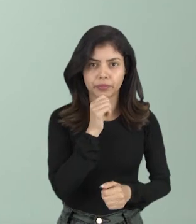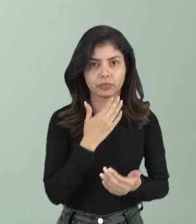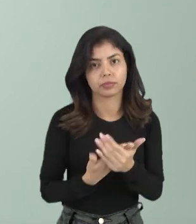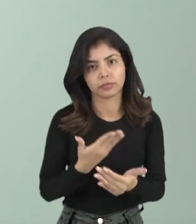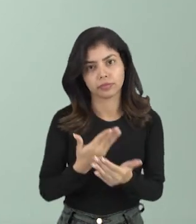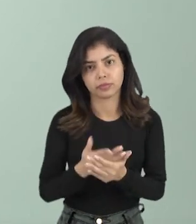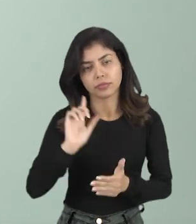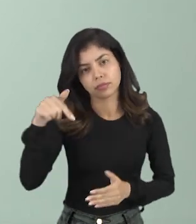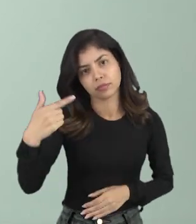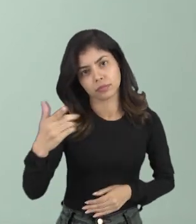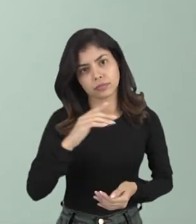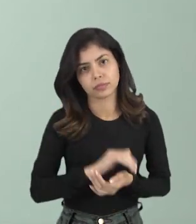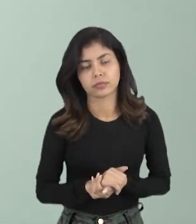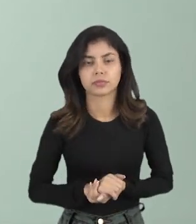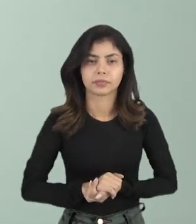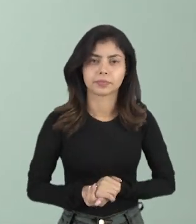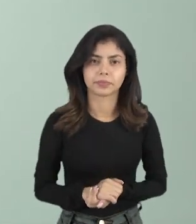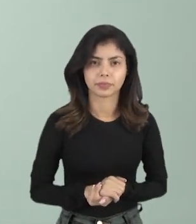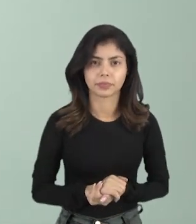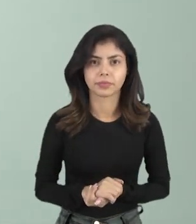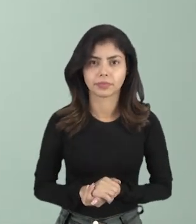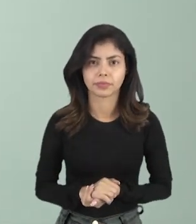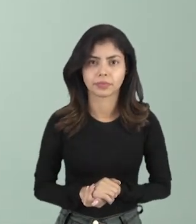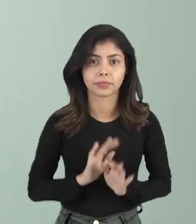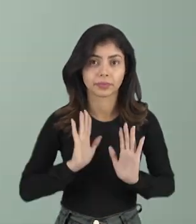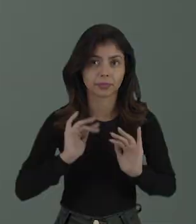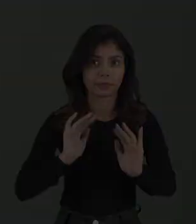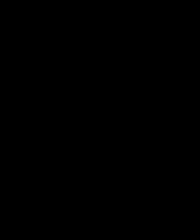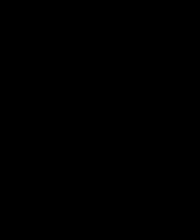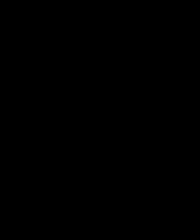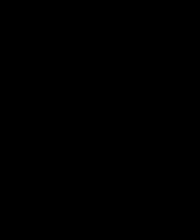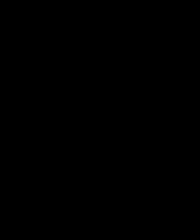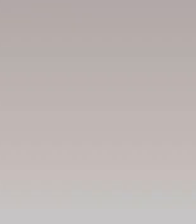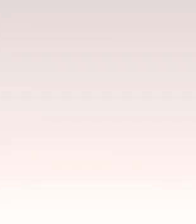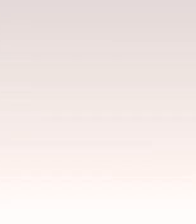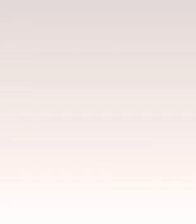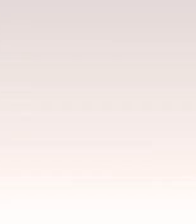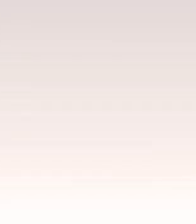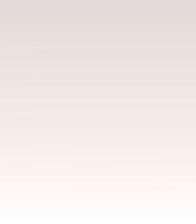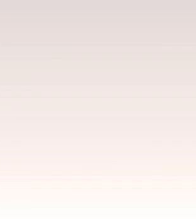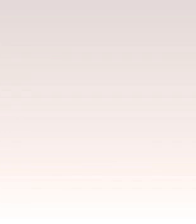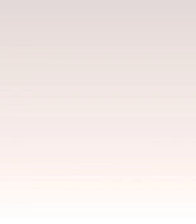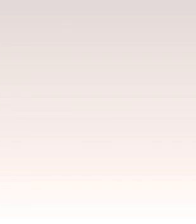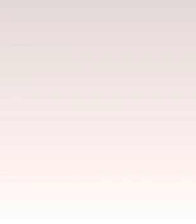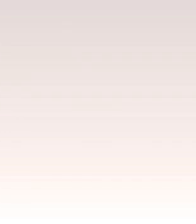as aulas dos demais componentes curriculares. Até mais!